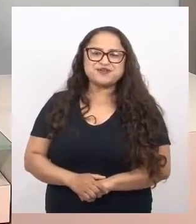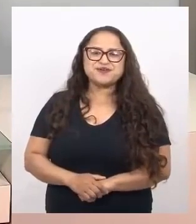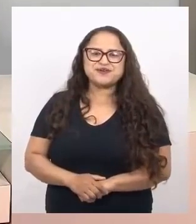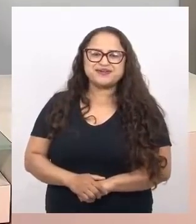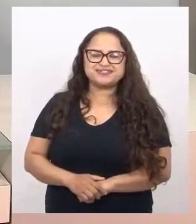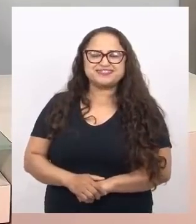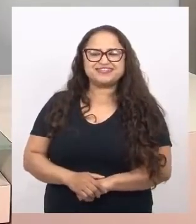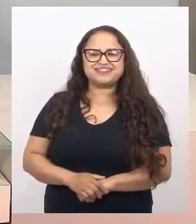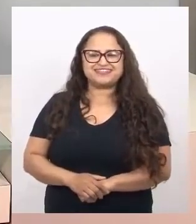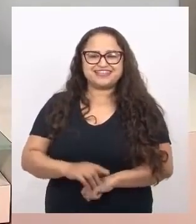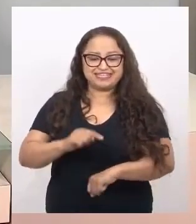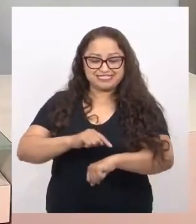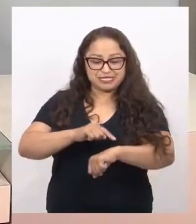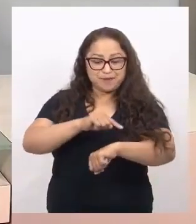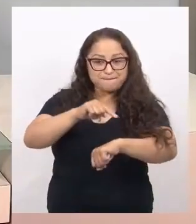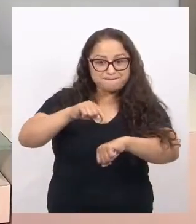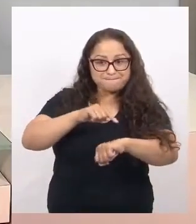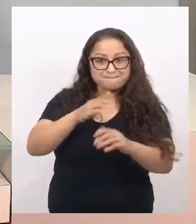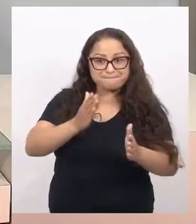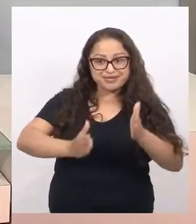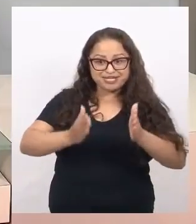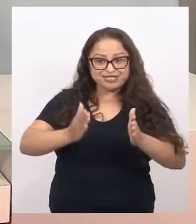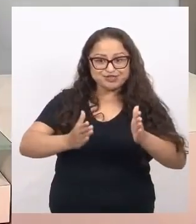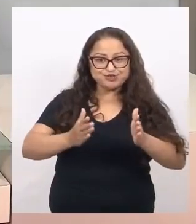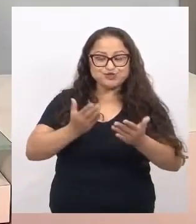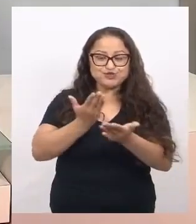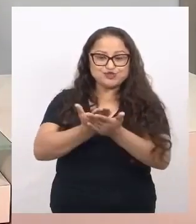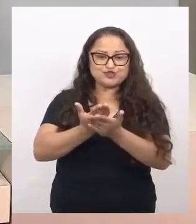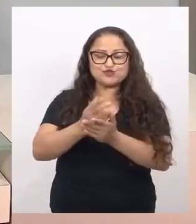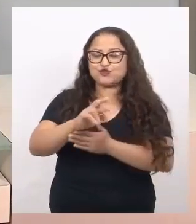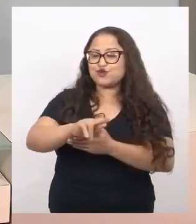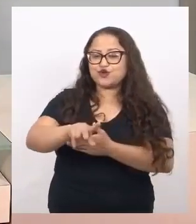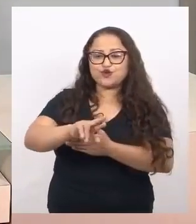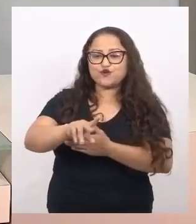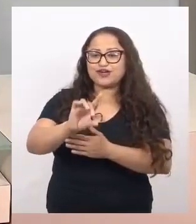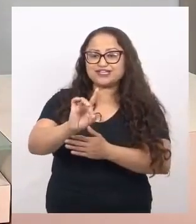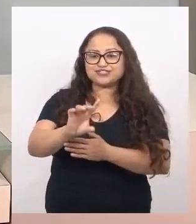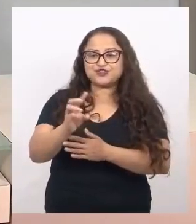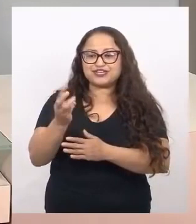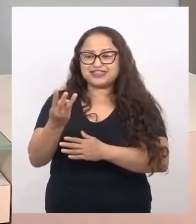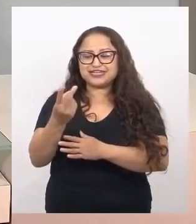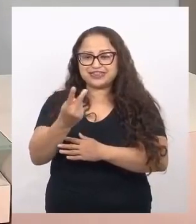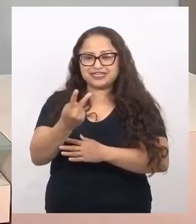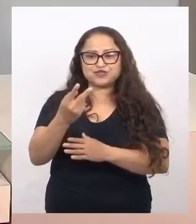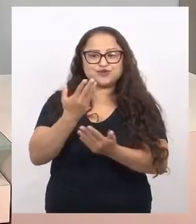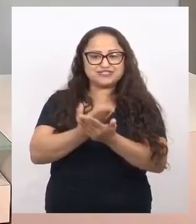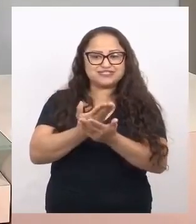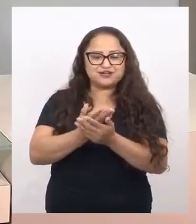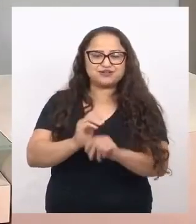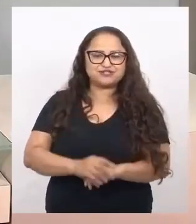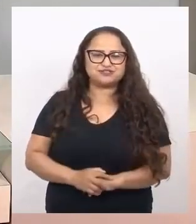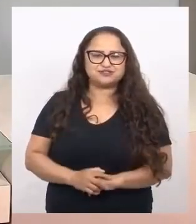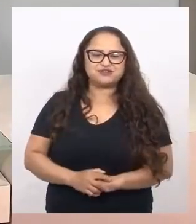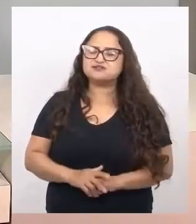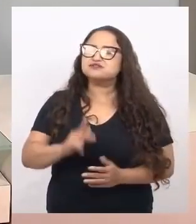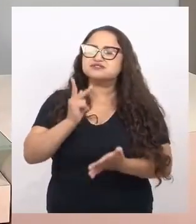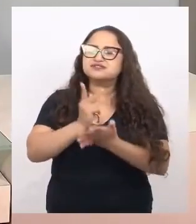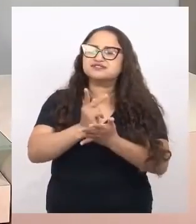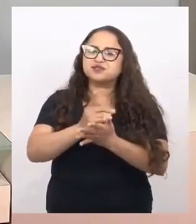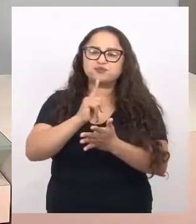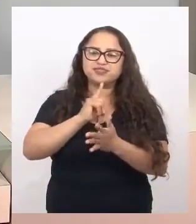para que todos tenham a oportunidade de pegar esse tempo de estudo, e não só aqueles que têm menos de 32 aulas, eles vão ser considerados